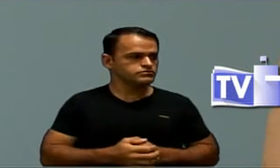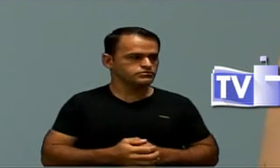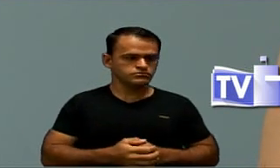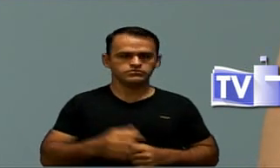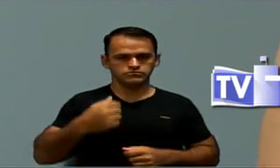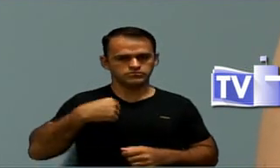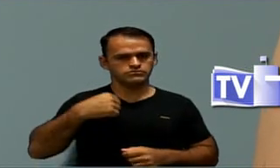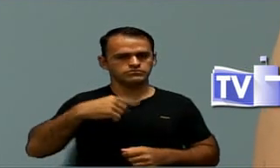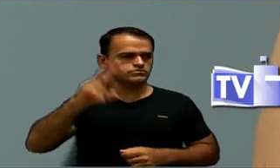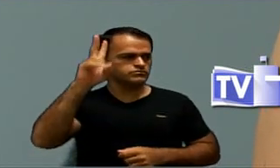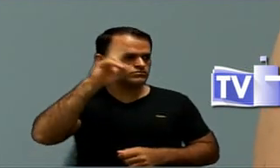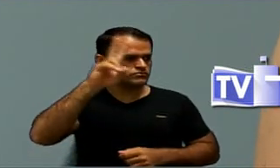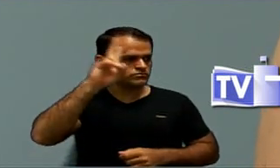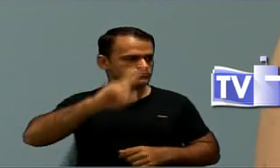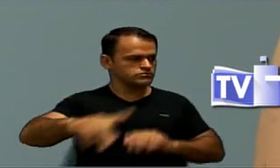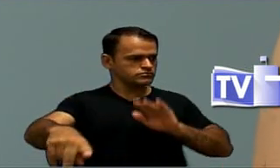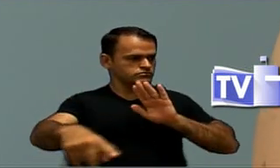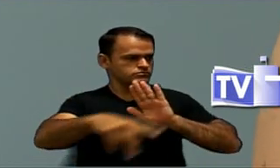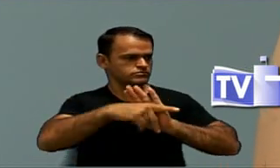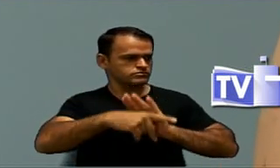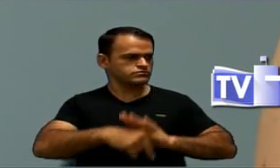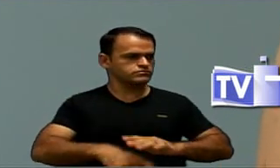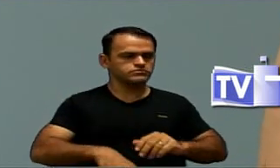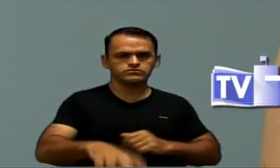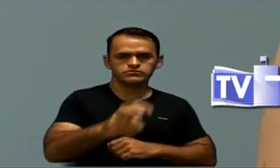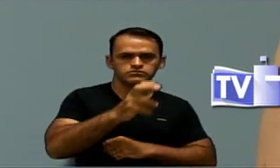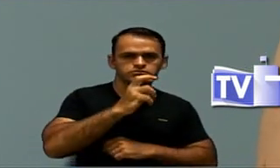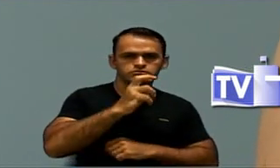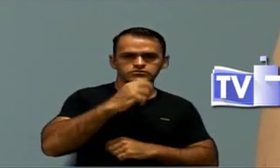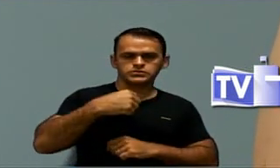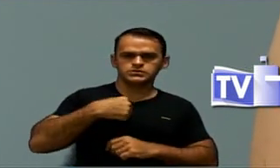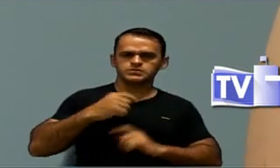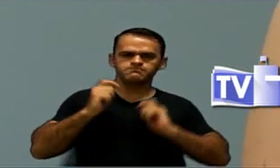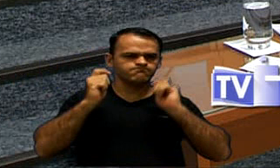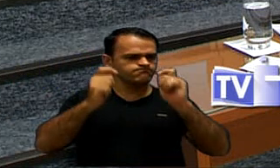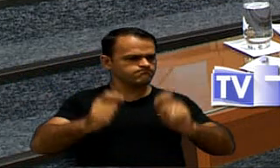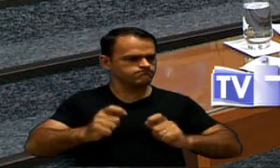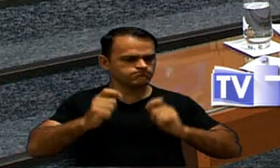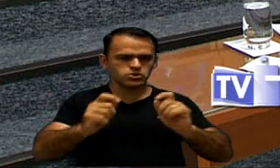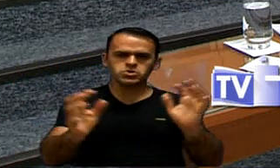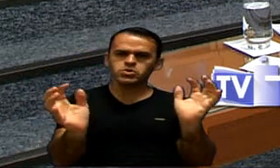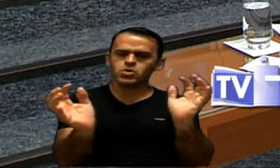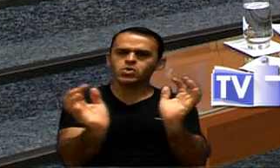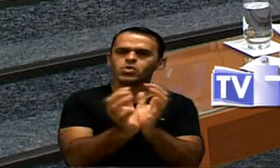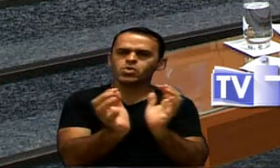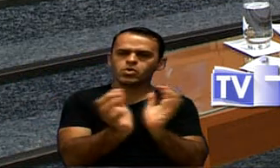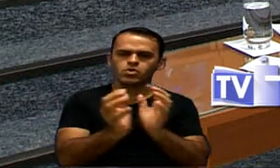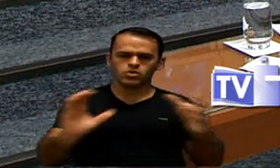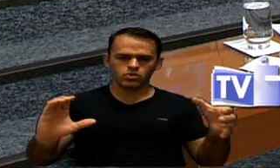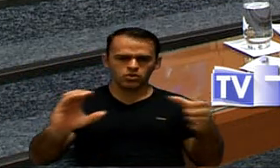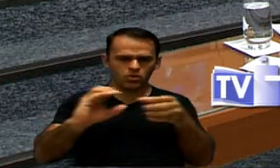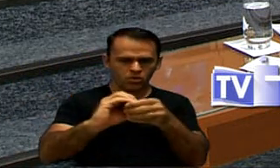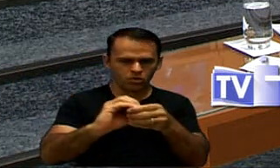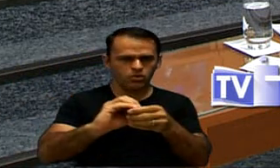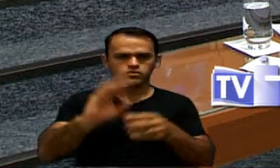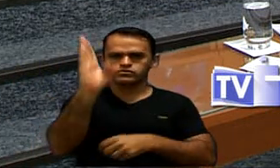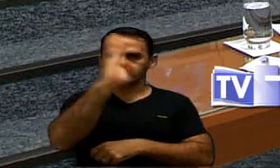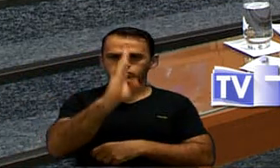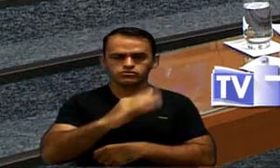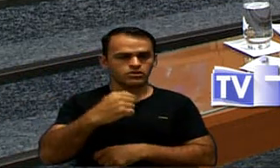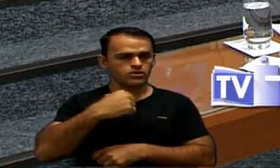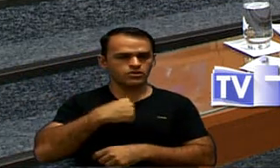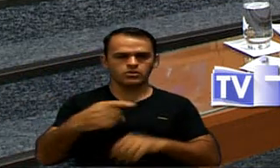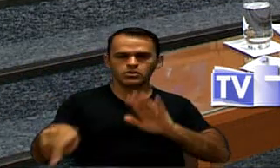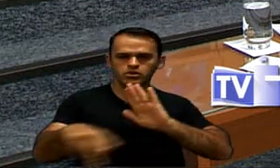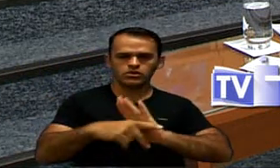eu sou historiadora, eu sou aqui de Sorocaba. Eu também milito no PCB, no Partido Comunista Brasileiro, e componho também, sou parte